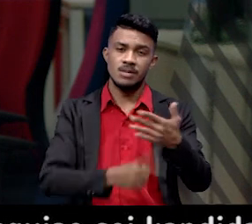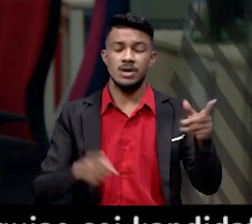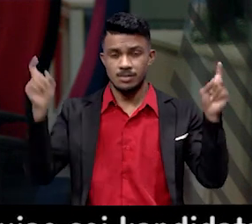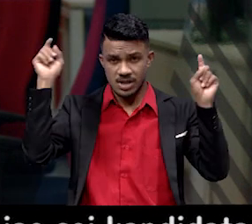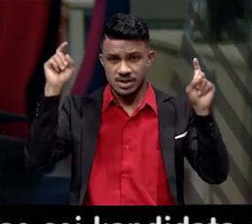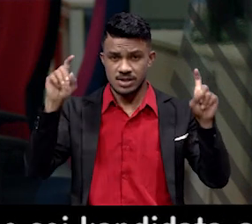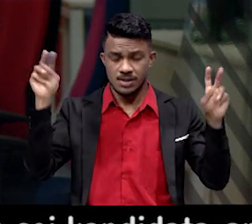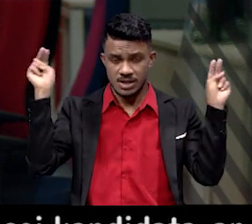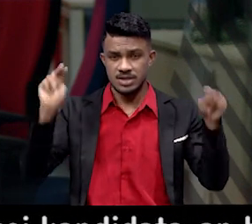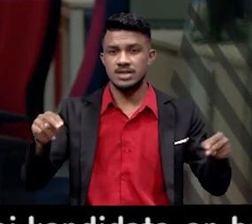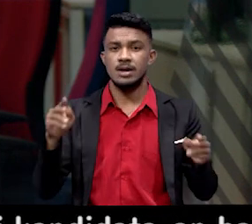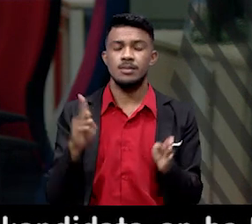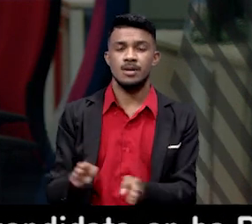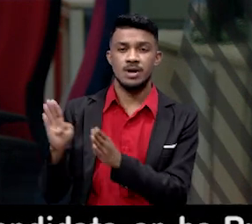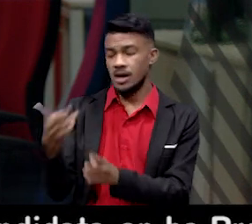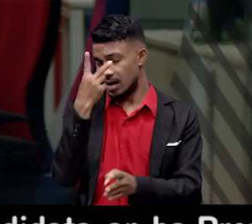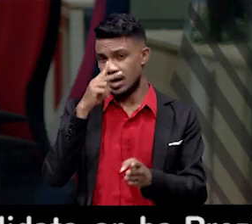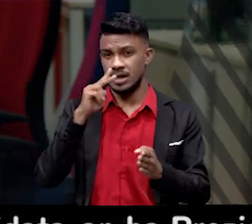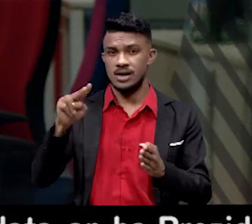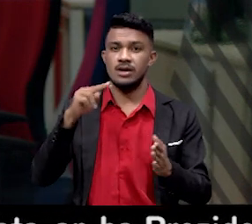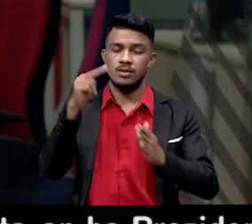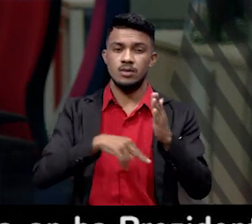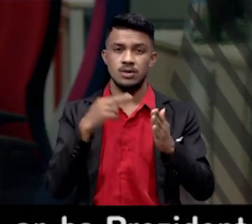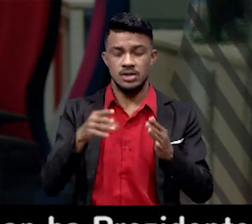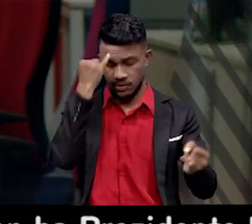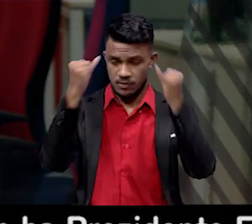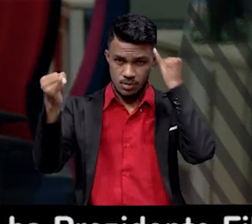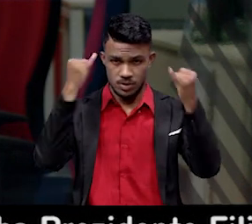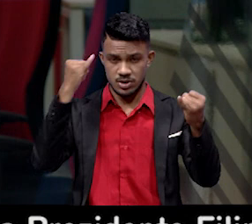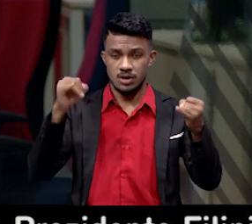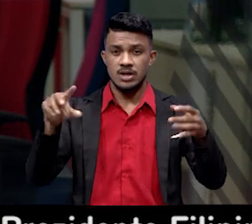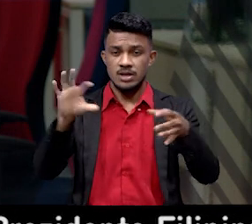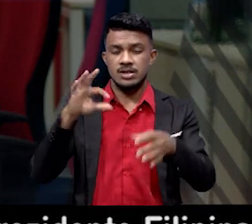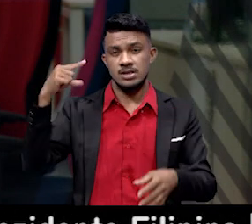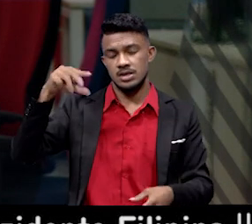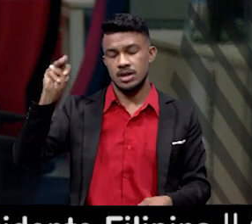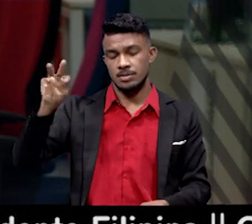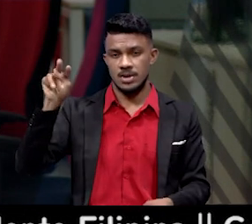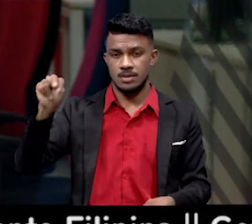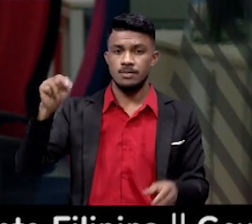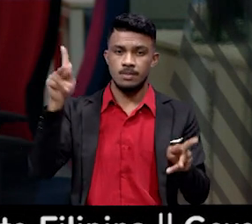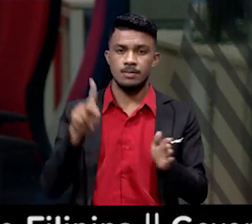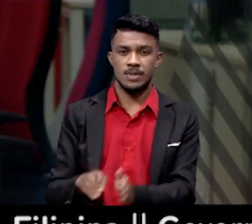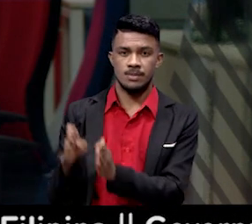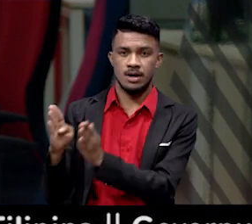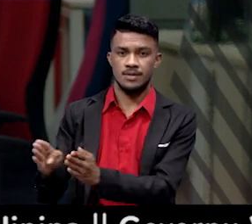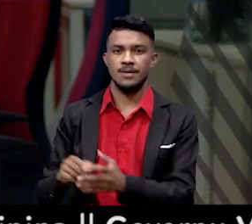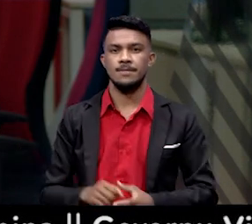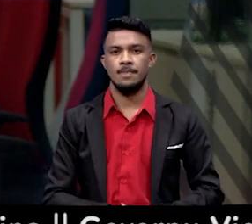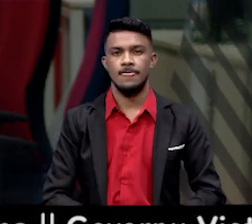preparar. Tu irmai acompanha pacote informação nebe equipa cobertura GMN preparona.